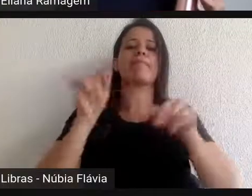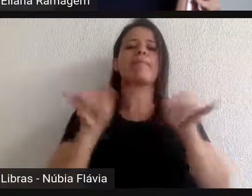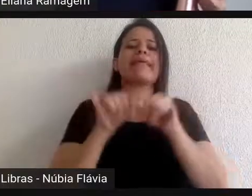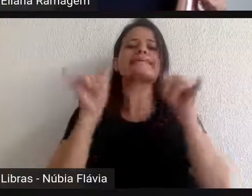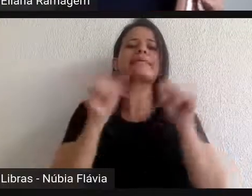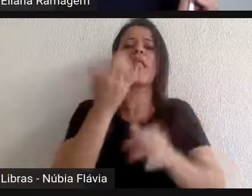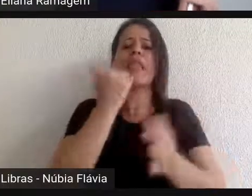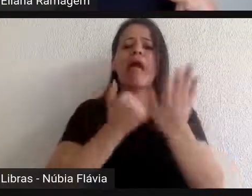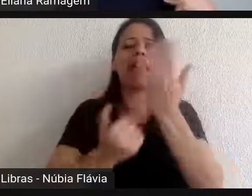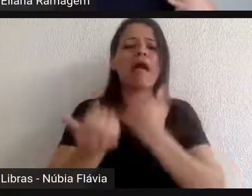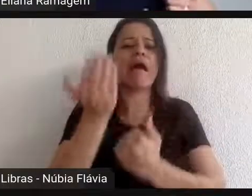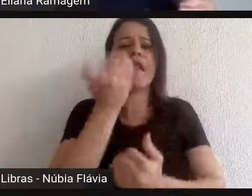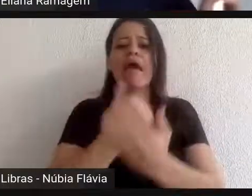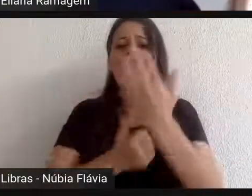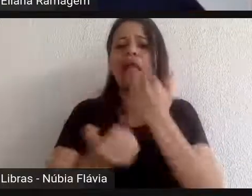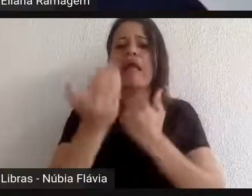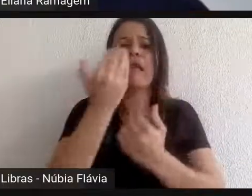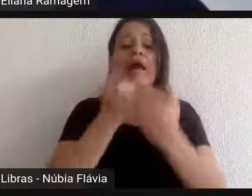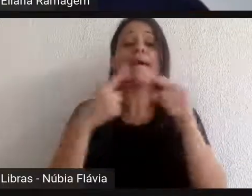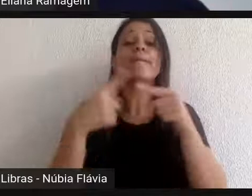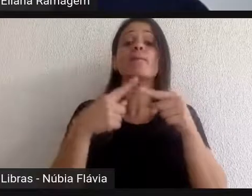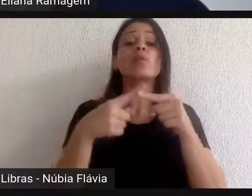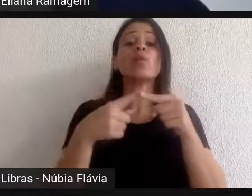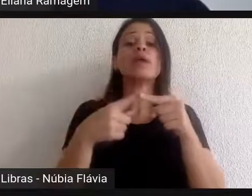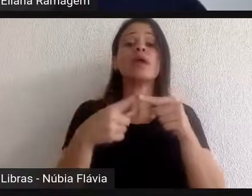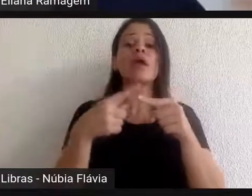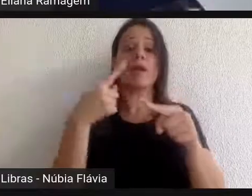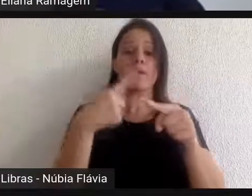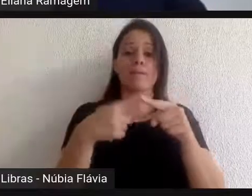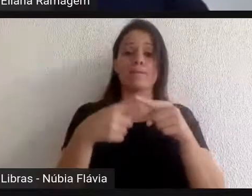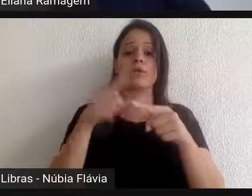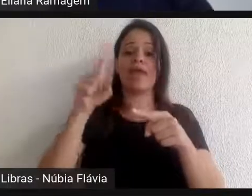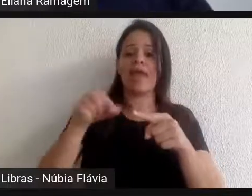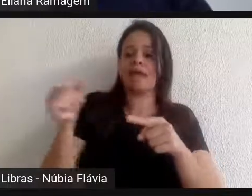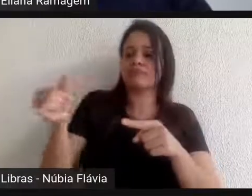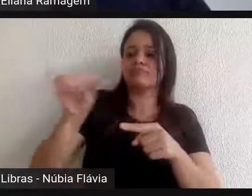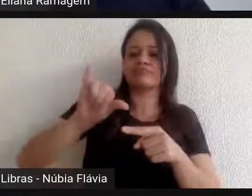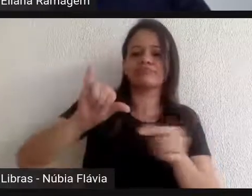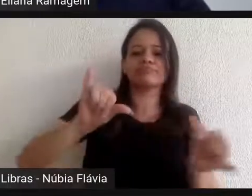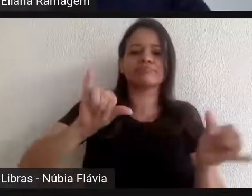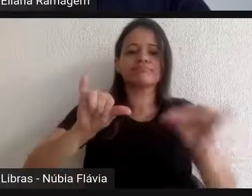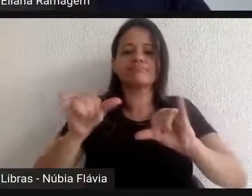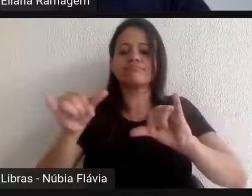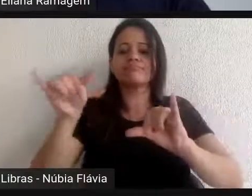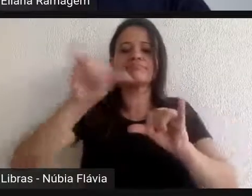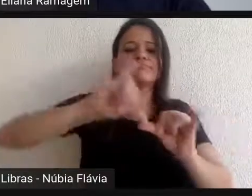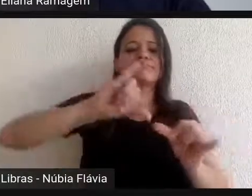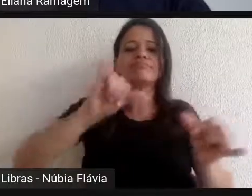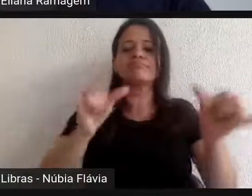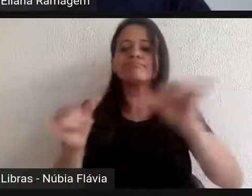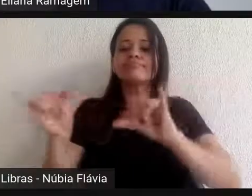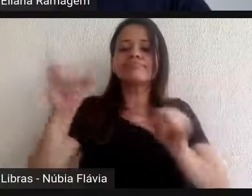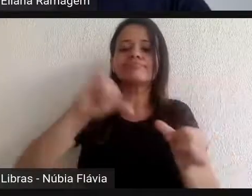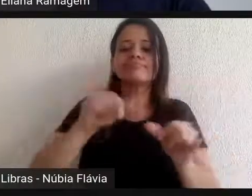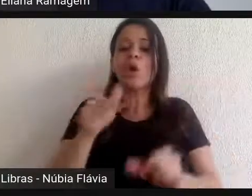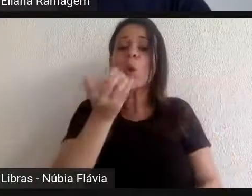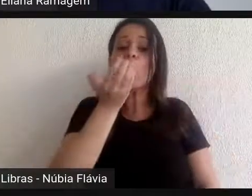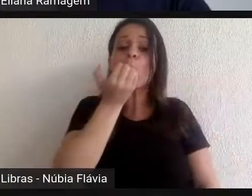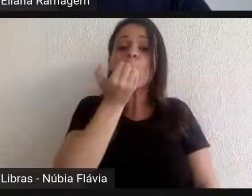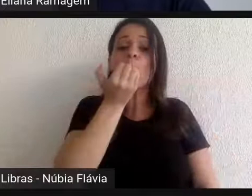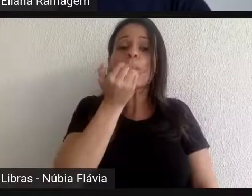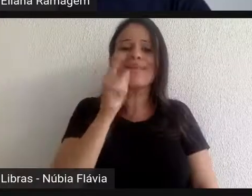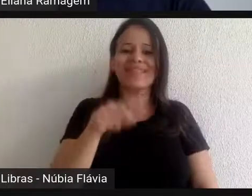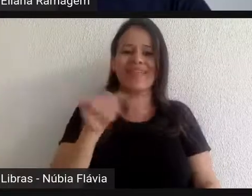porque algumas combinações das preparações culinárias e dos produtos ultraprocessados,